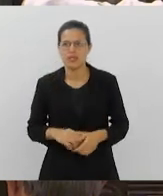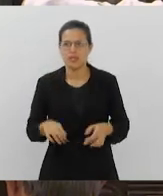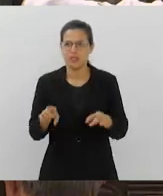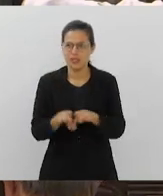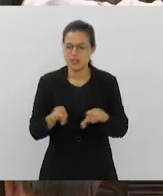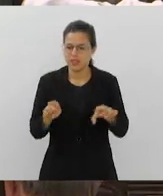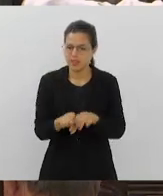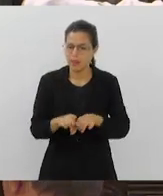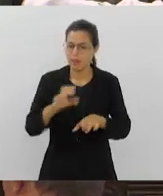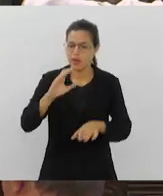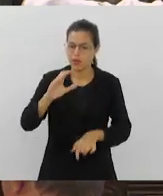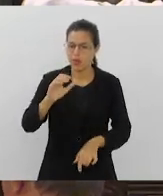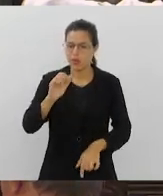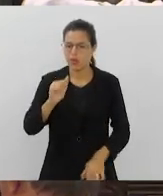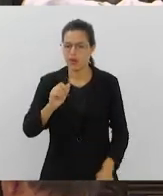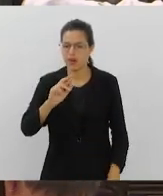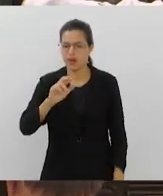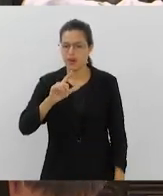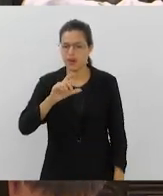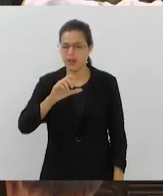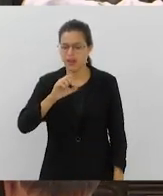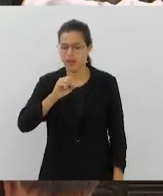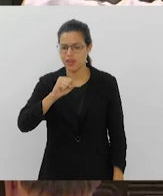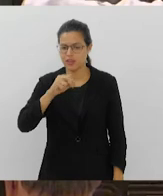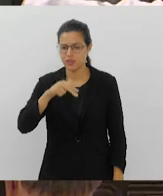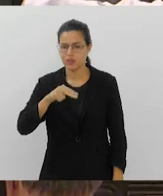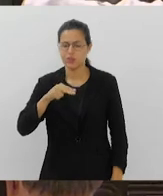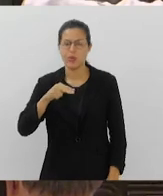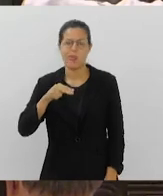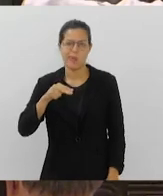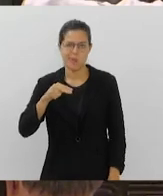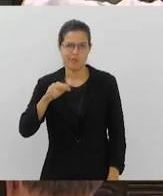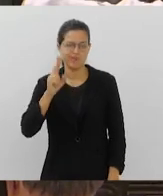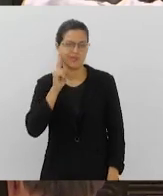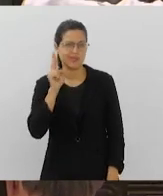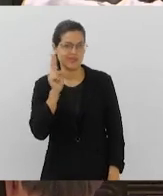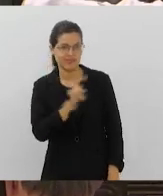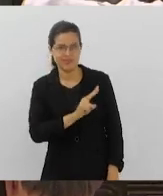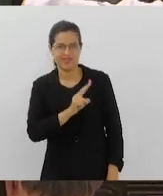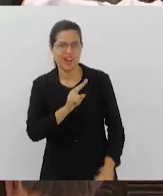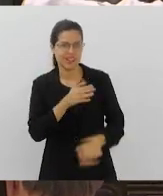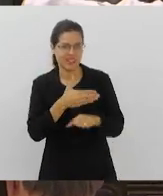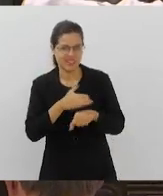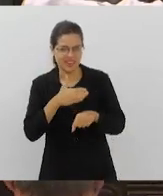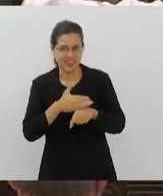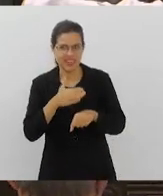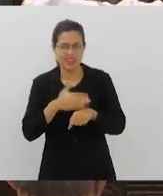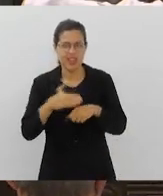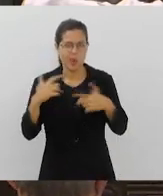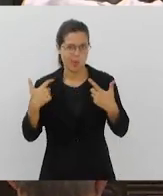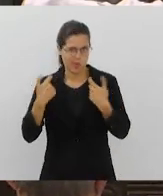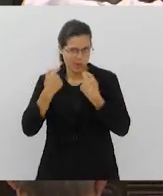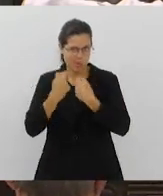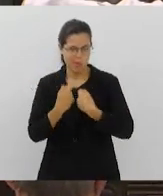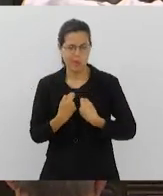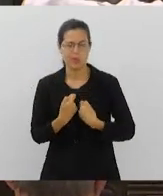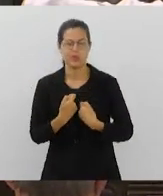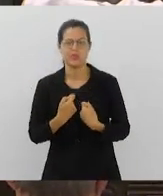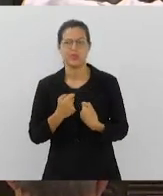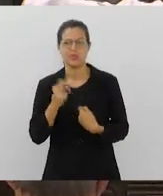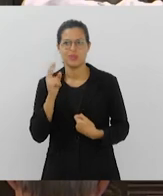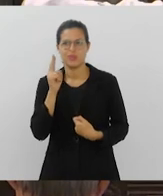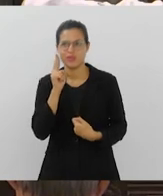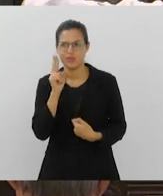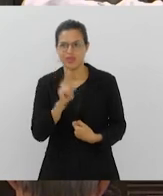de treinar com ele, de ver ele lutar como lutador, de kimono, ver ele lutar como lutador de vale